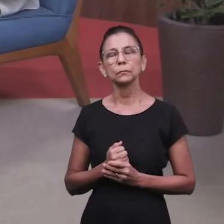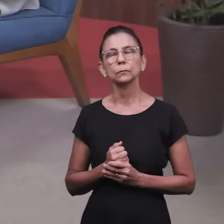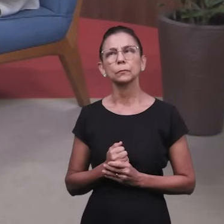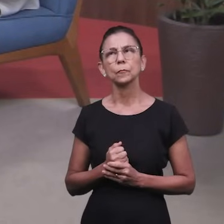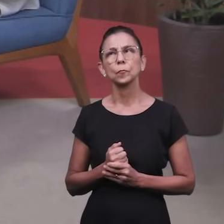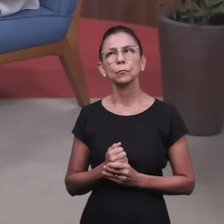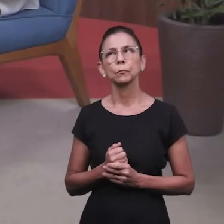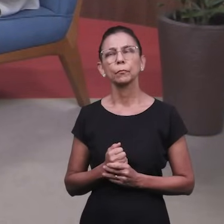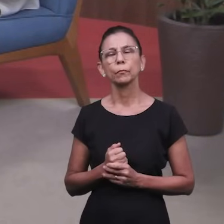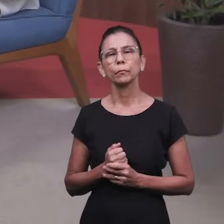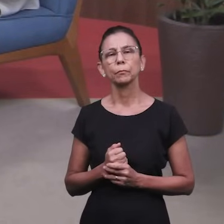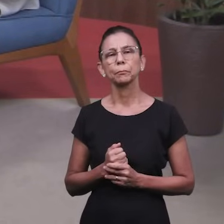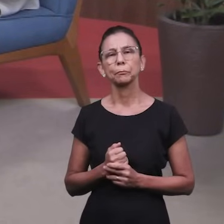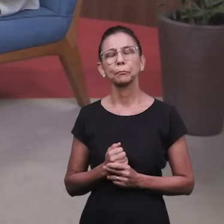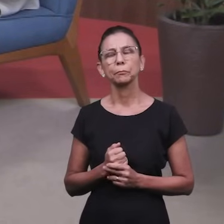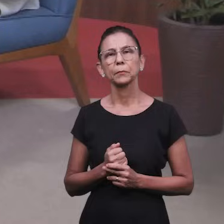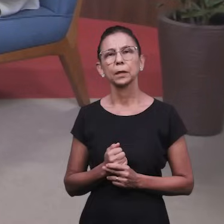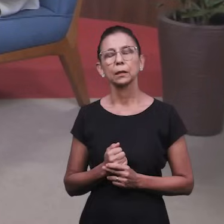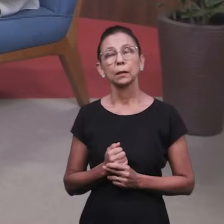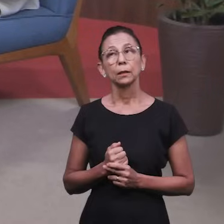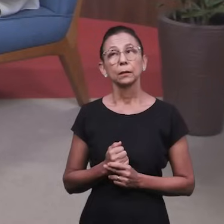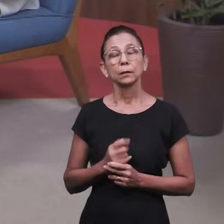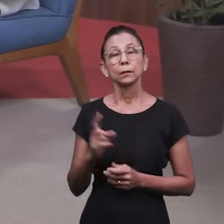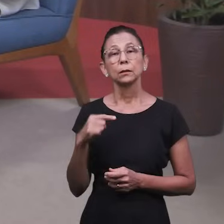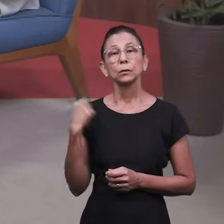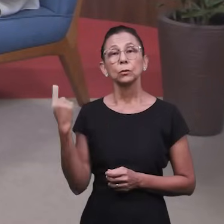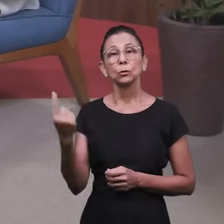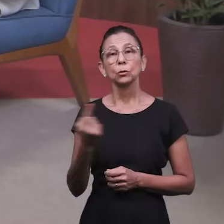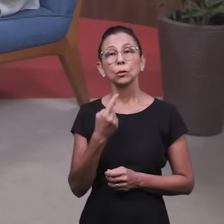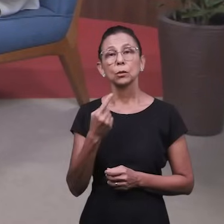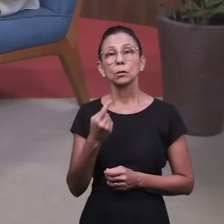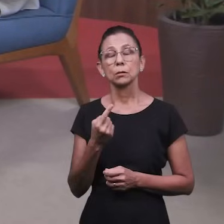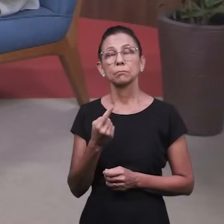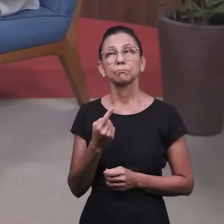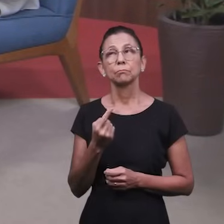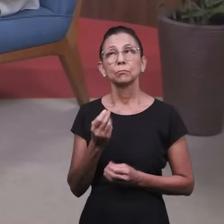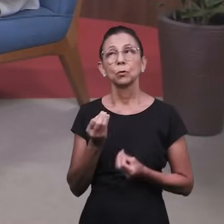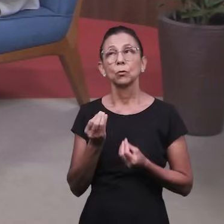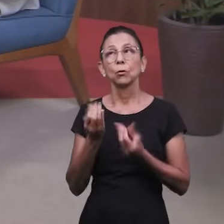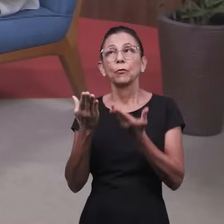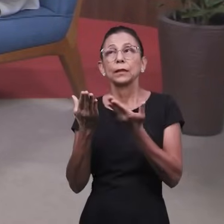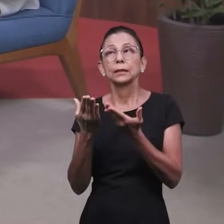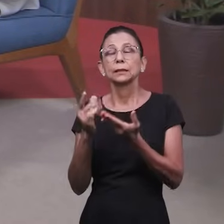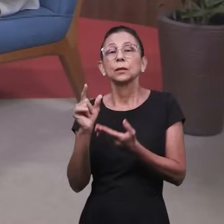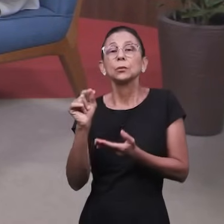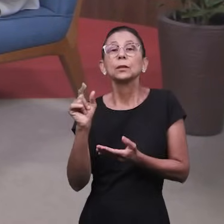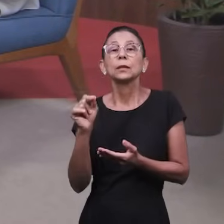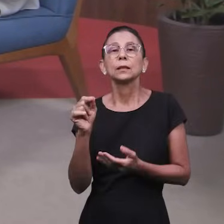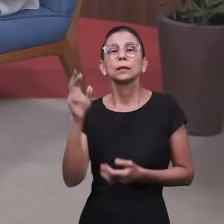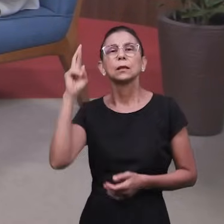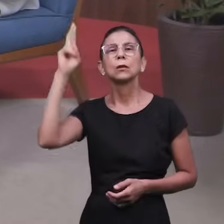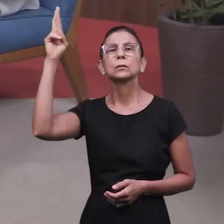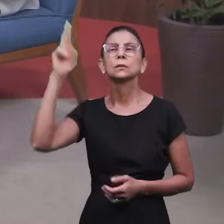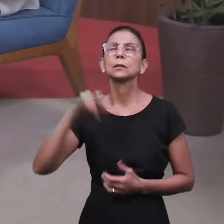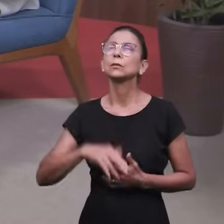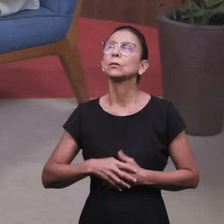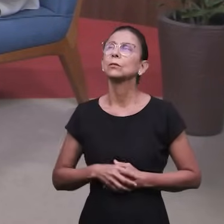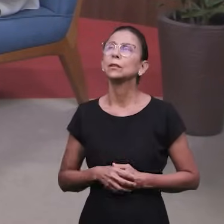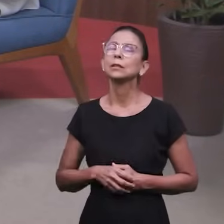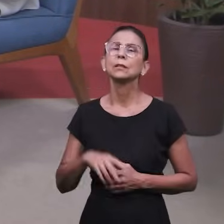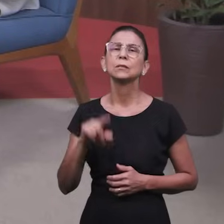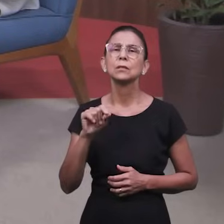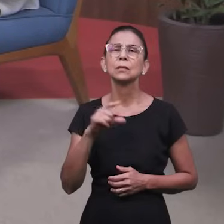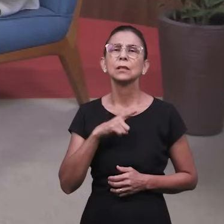o que nós temos guardado para entregar ao Senhor no arrebatamento? Eu perguntei isso lá. O que você